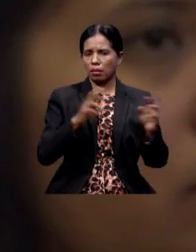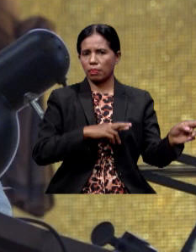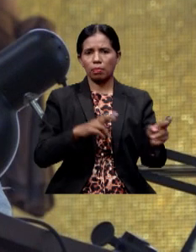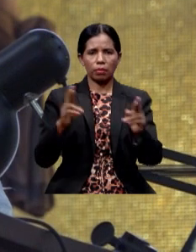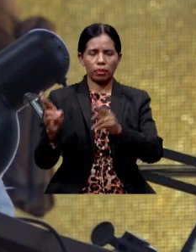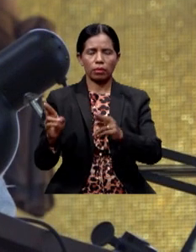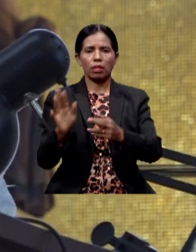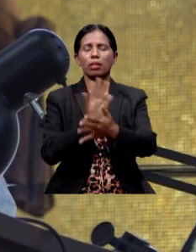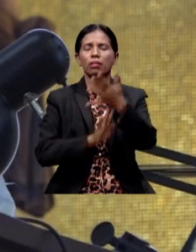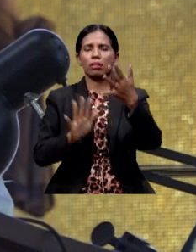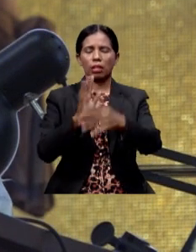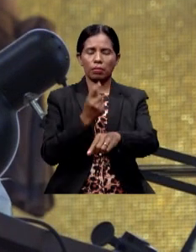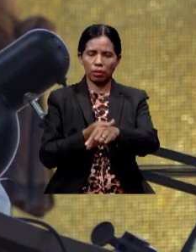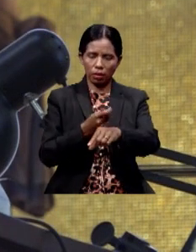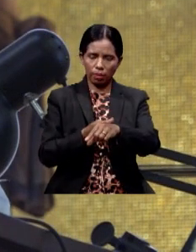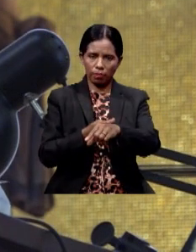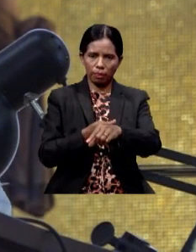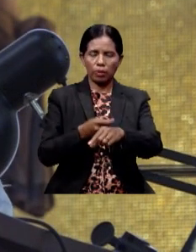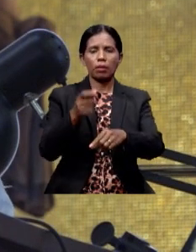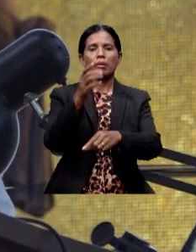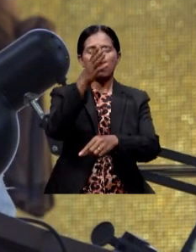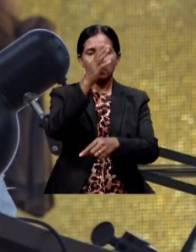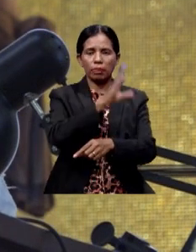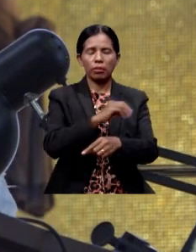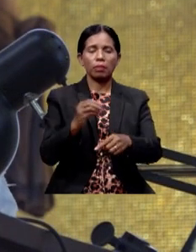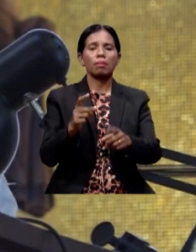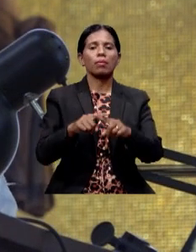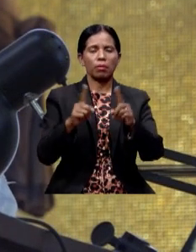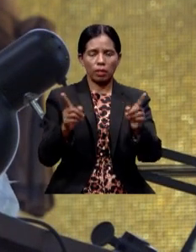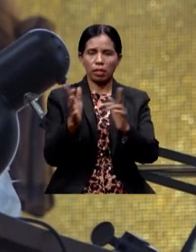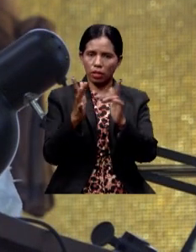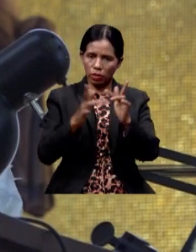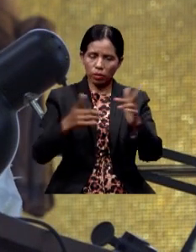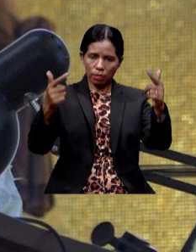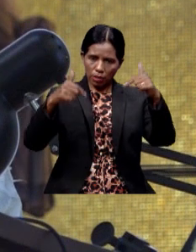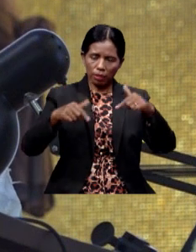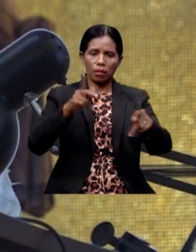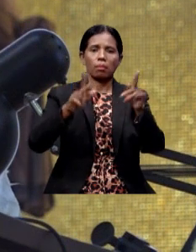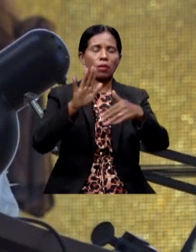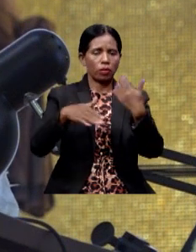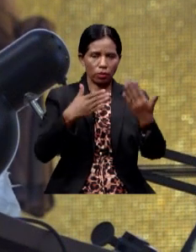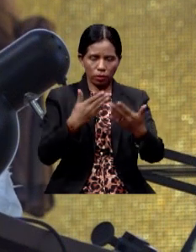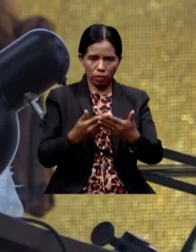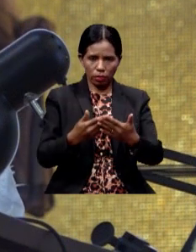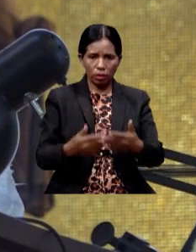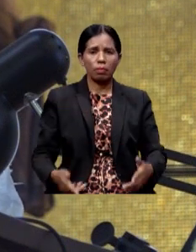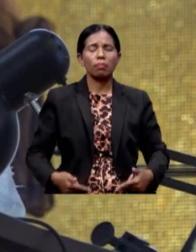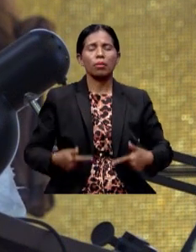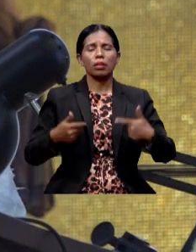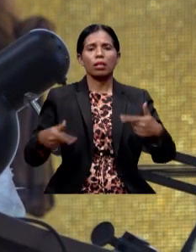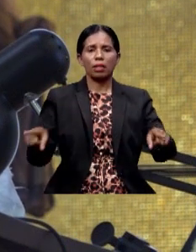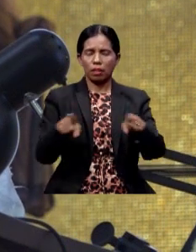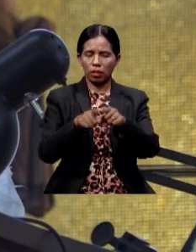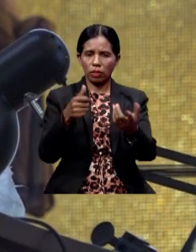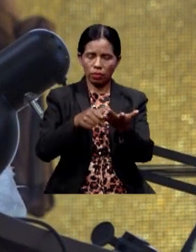celebra Páscoa, mas be Jesus mai vai tá roto. Minha amores ne convite ida vai tá roto. A tu